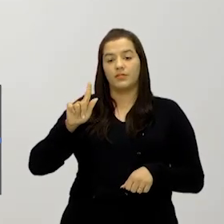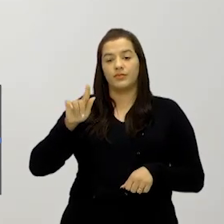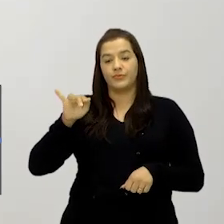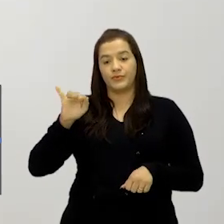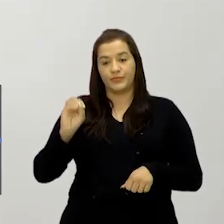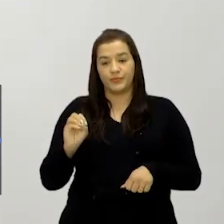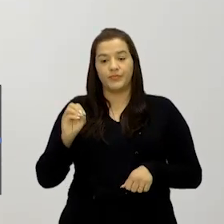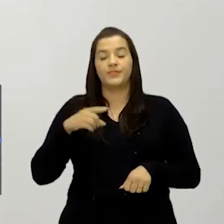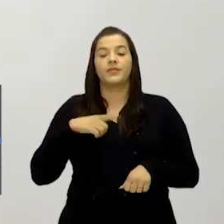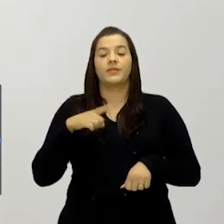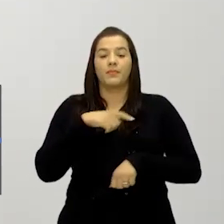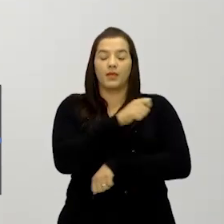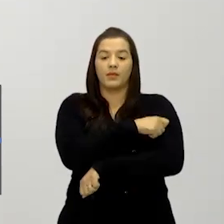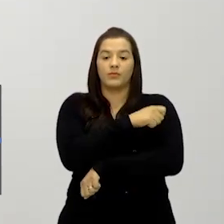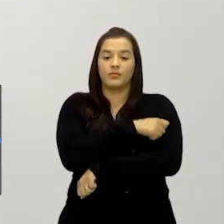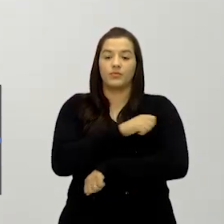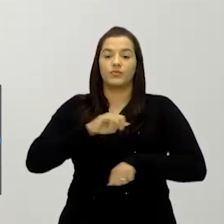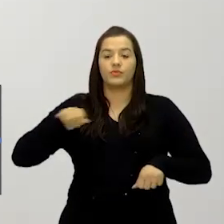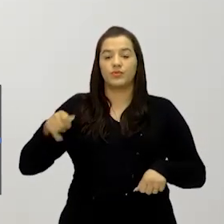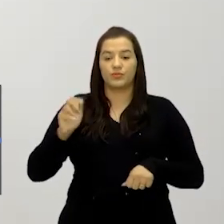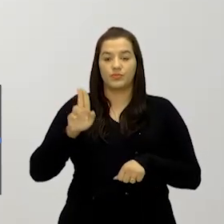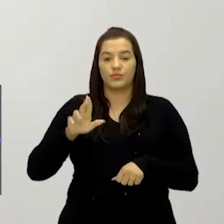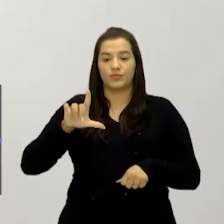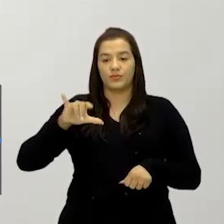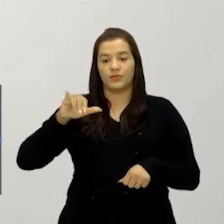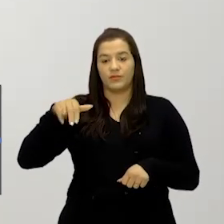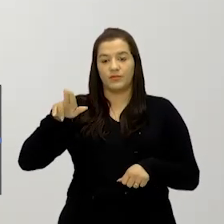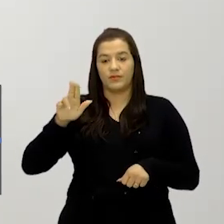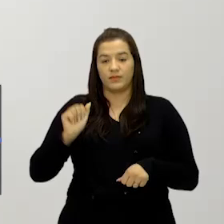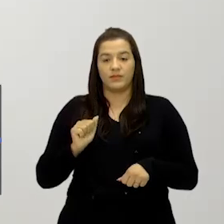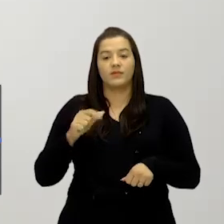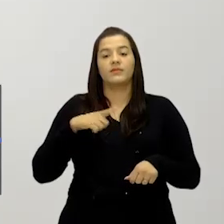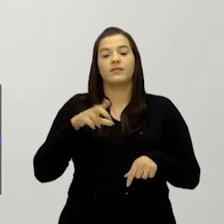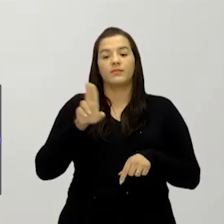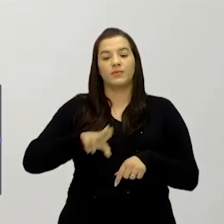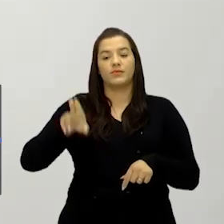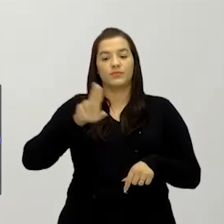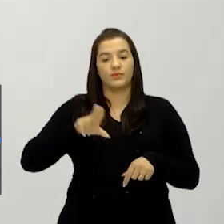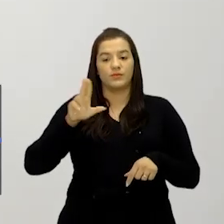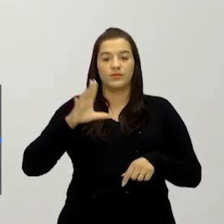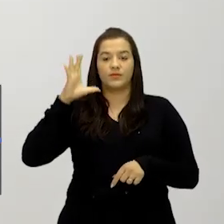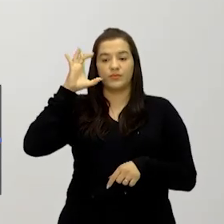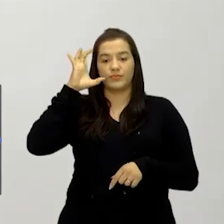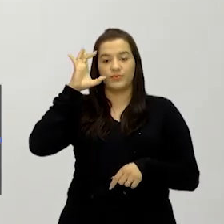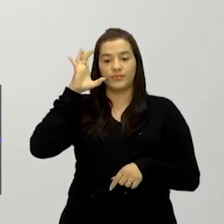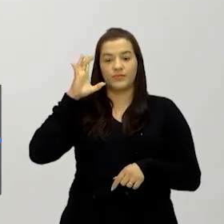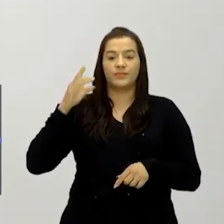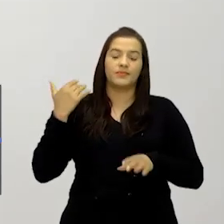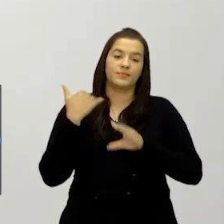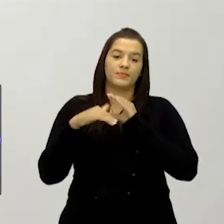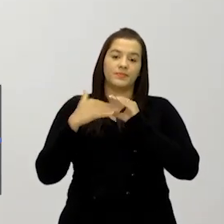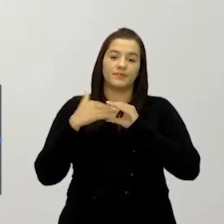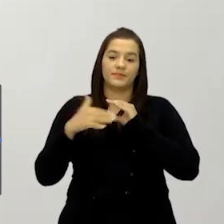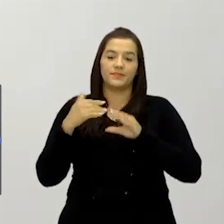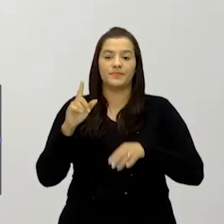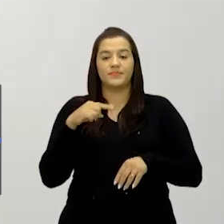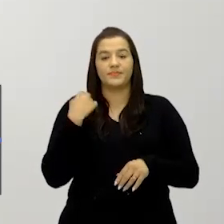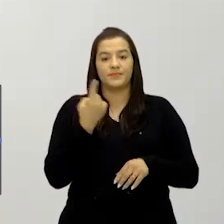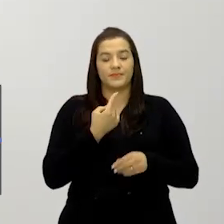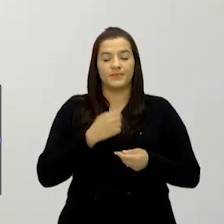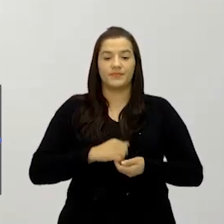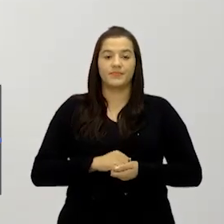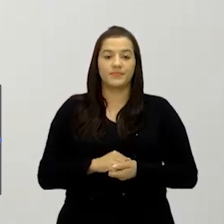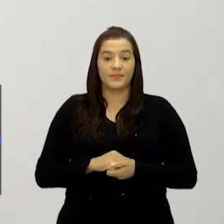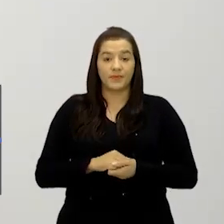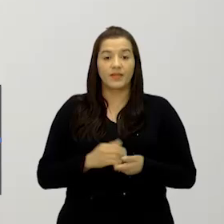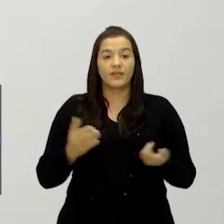Silva, a aluna Juliana Almeida, do 8º ano, também aqui usando o Instagram para mandar as respostas para a gente. Muito bom. Aí. Então, vamos